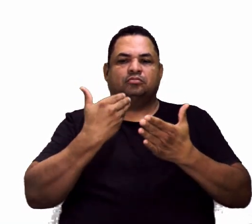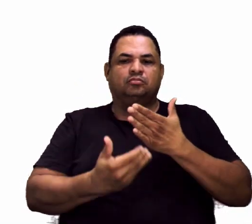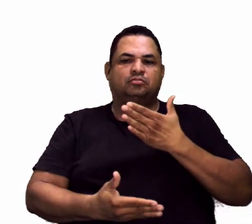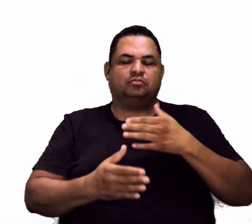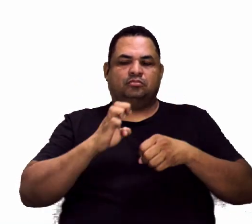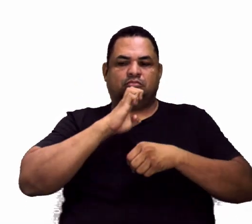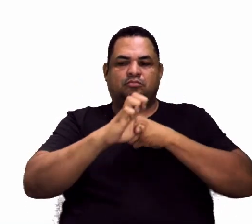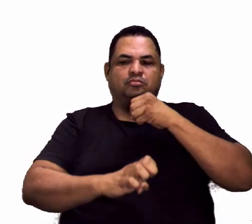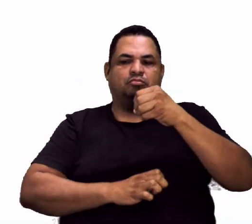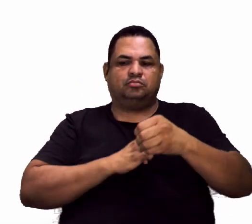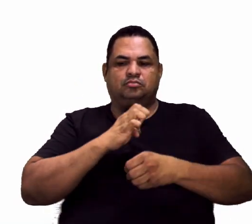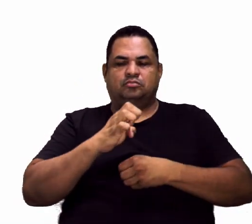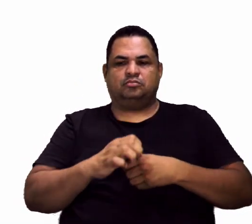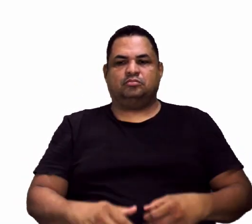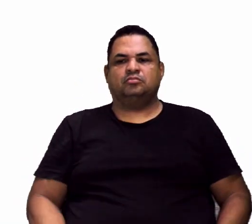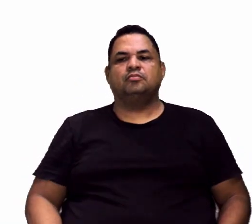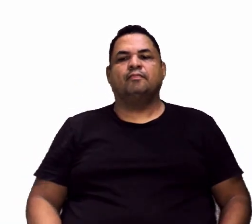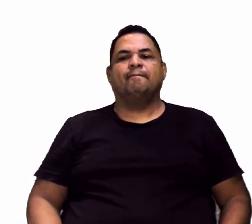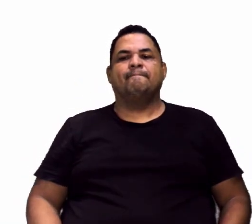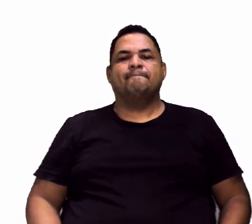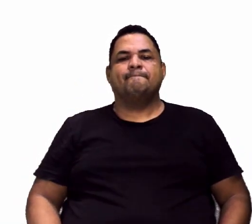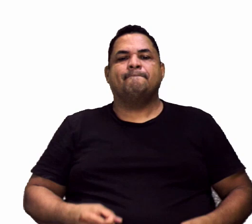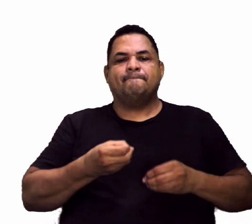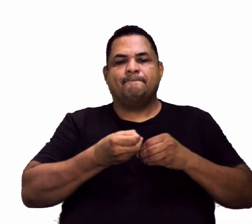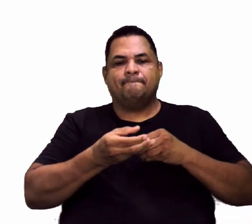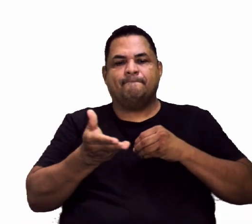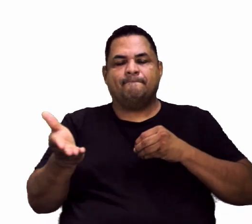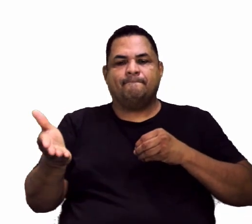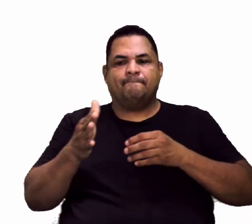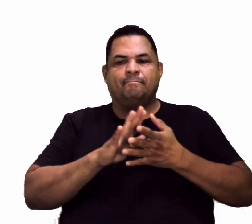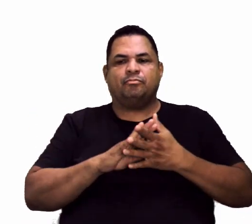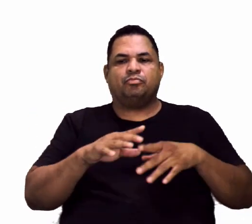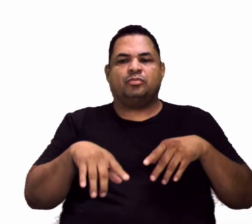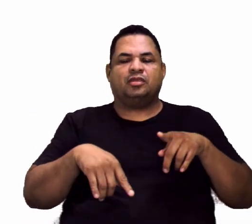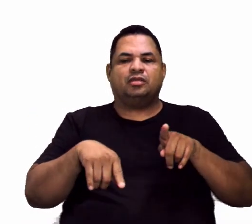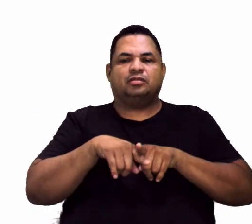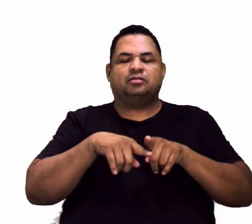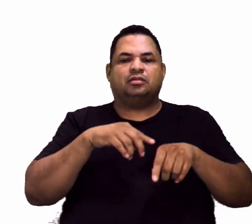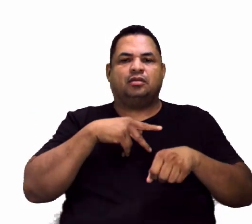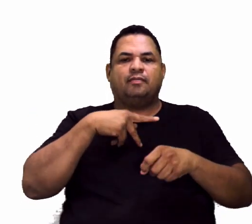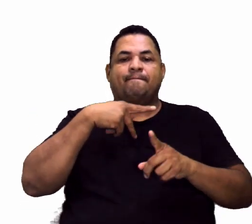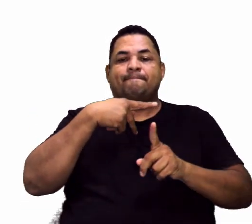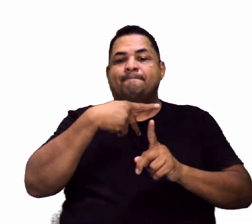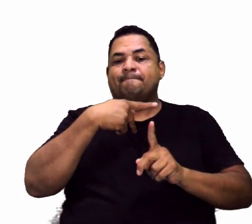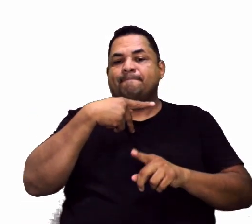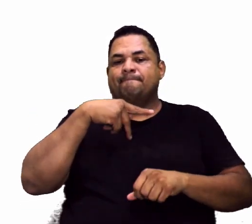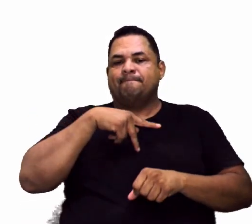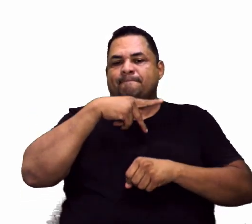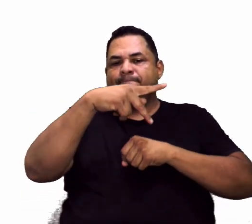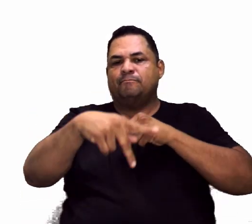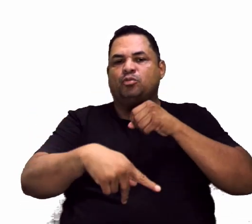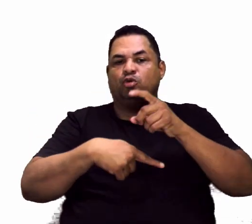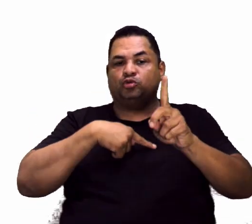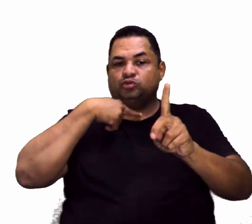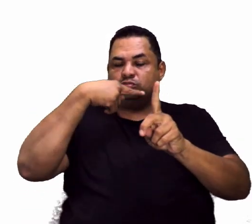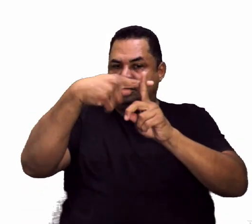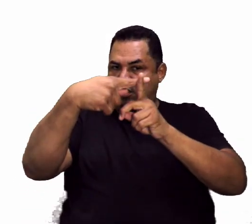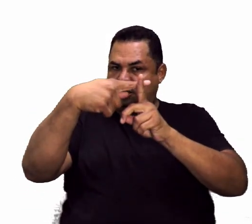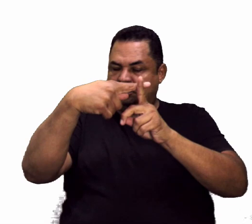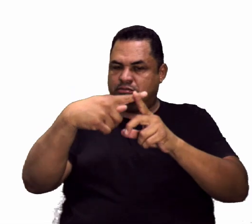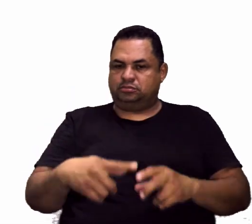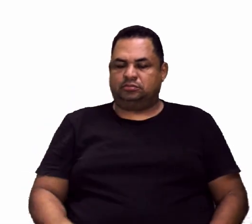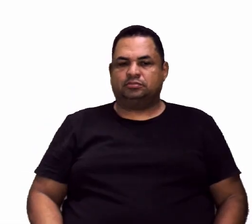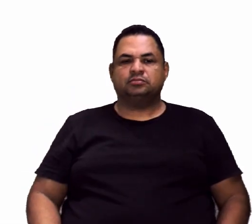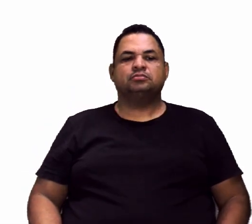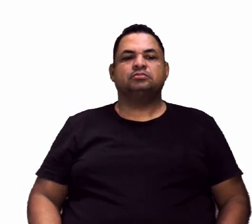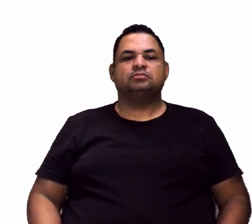perdeu elétrons. Isto é, ele tem o quê? Mais prótons do que elétrons. E